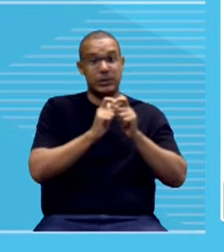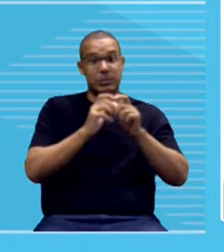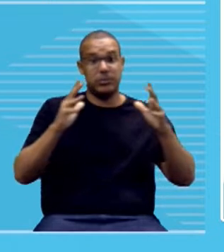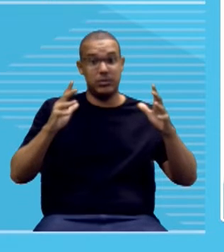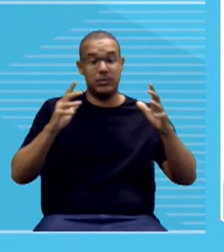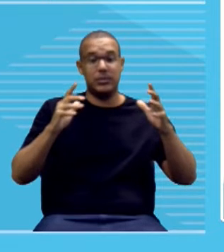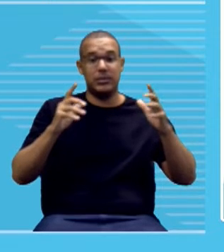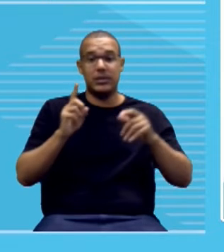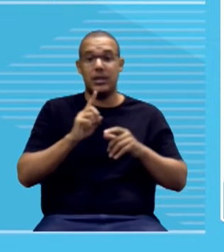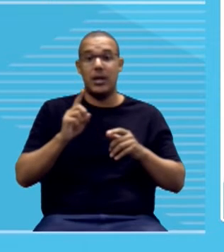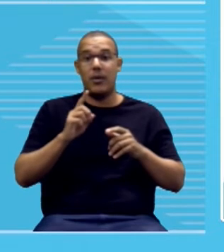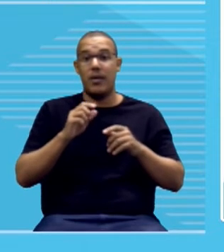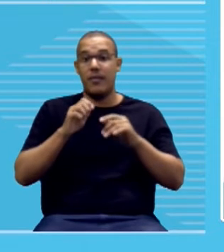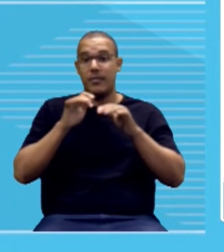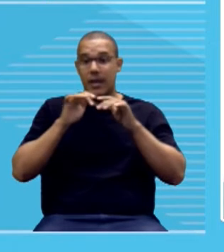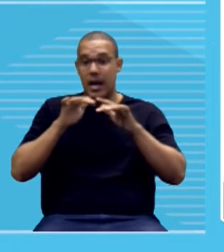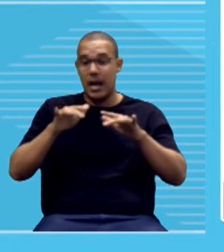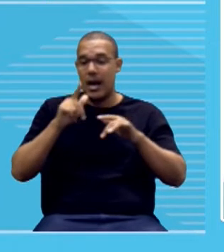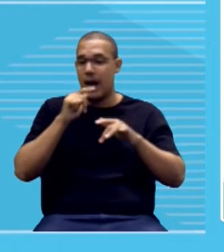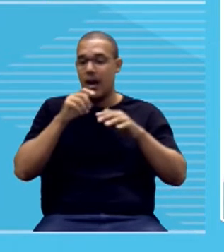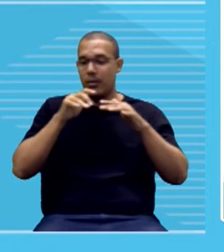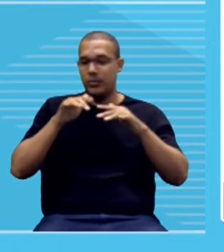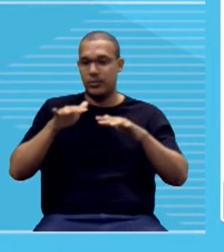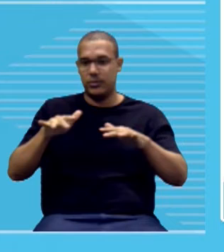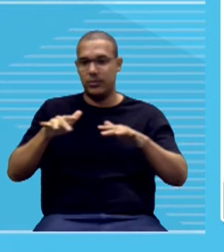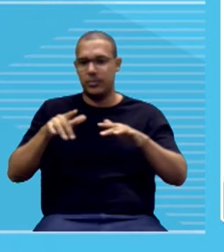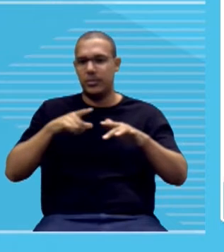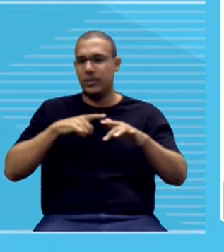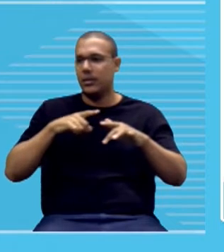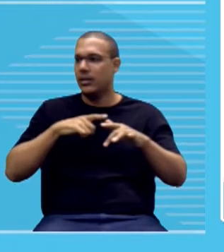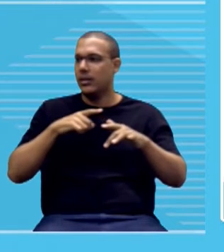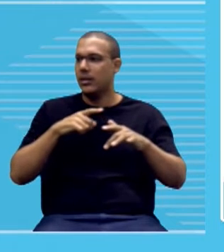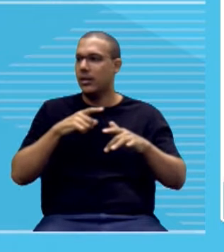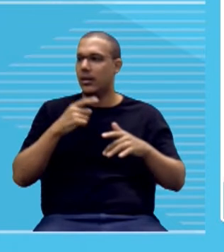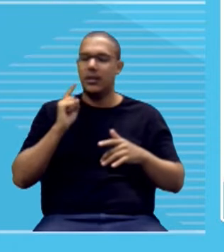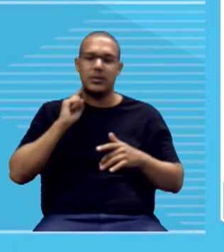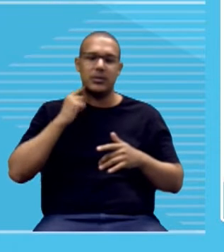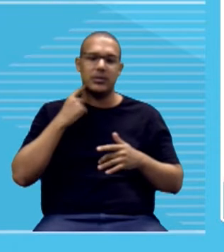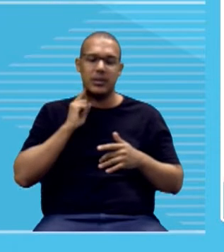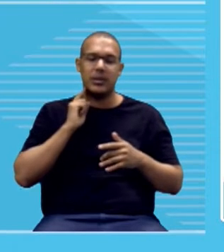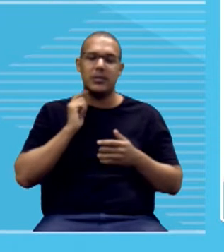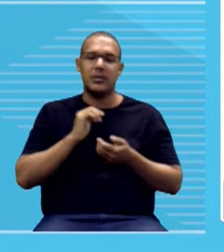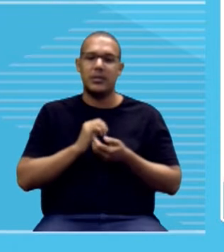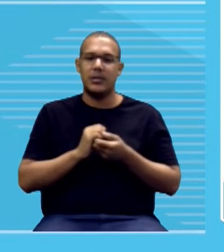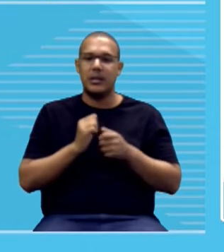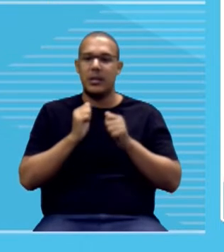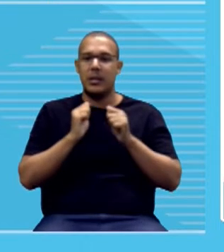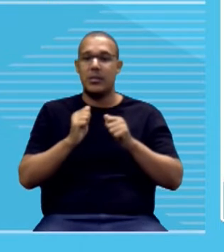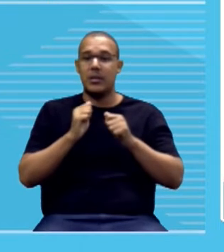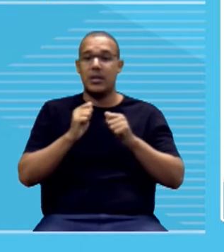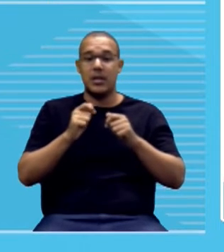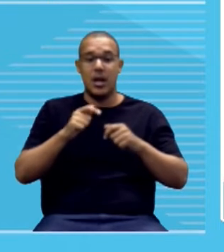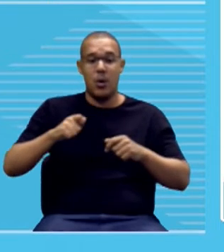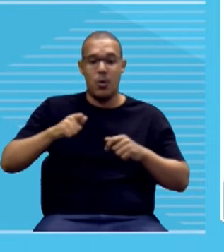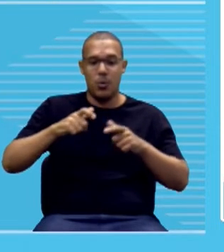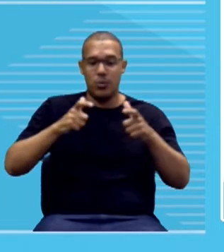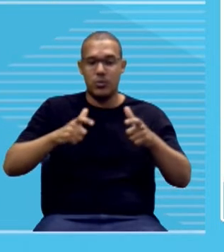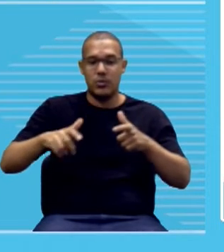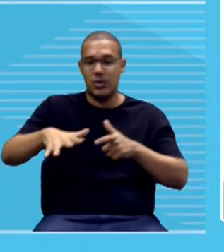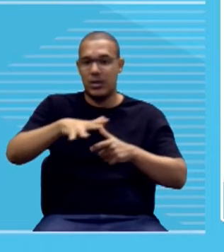vazar aquela água que está contaminada. Se aquela água que está contaminada vazar, ela pode deixar radioativo a região